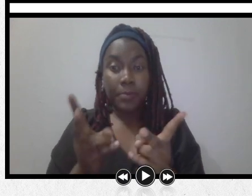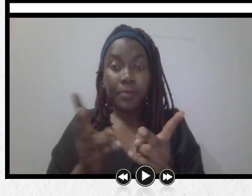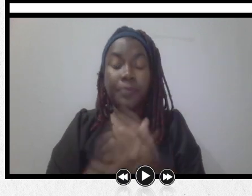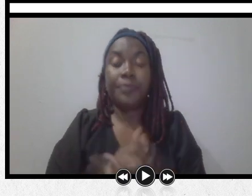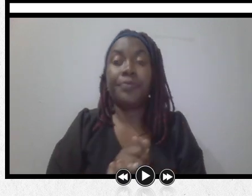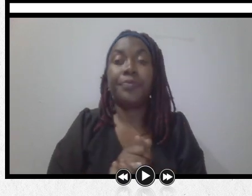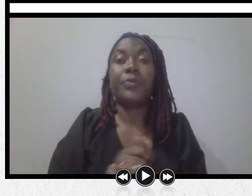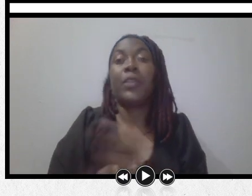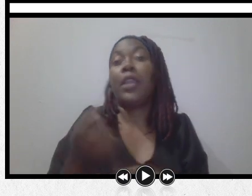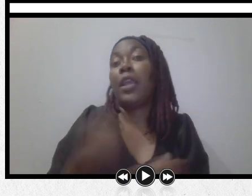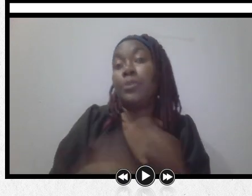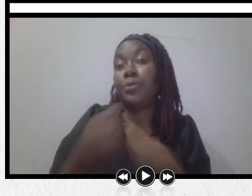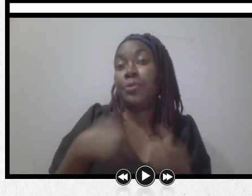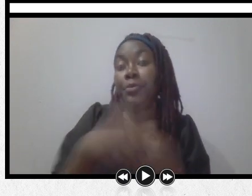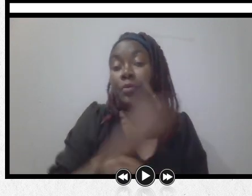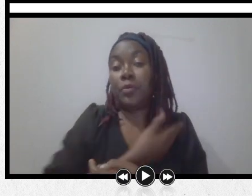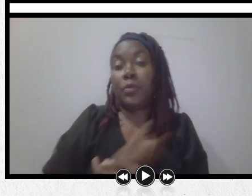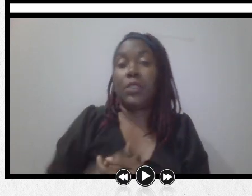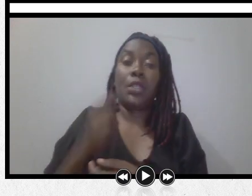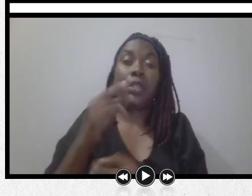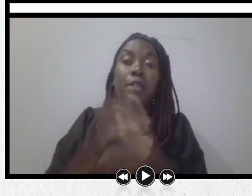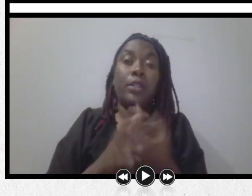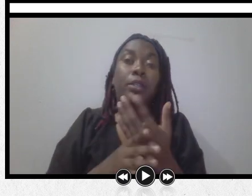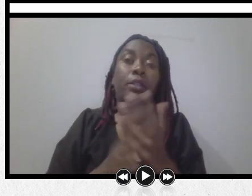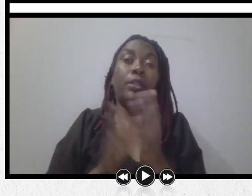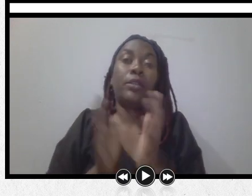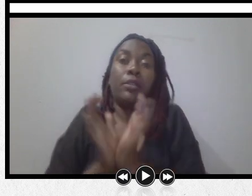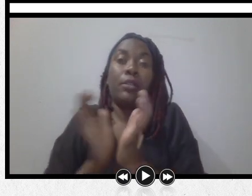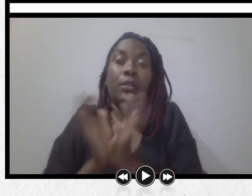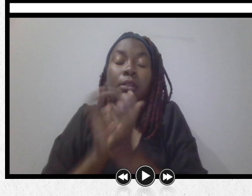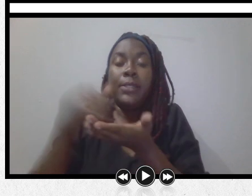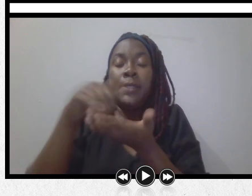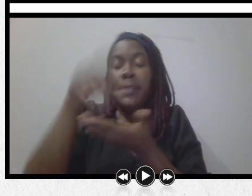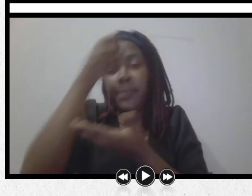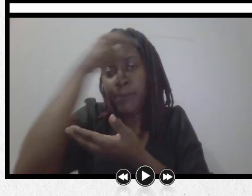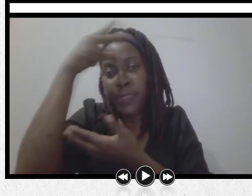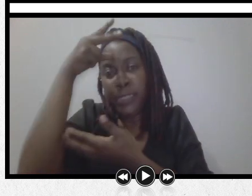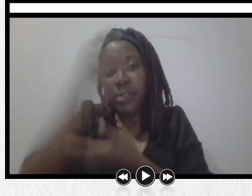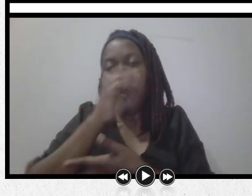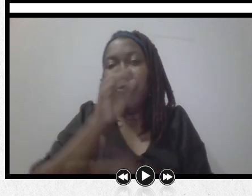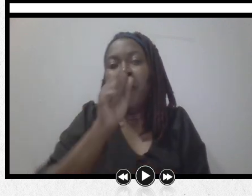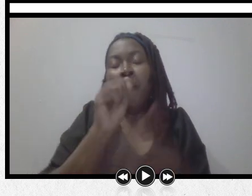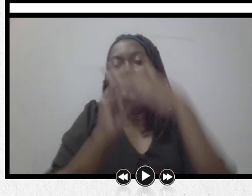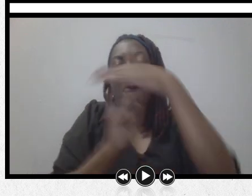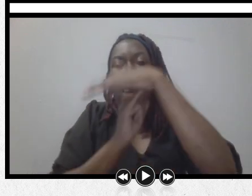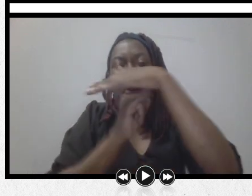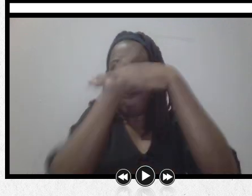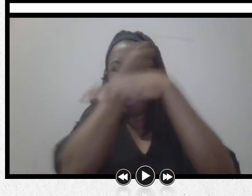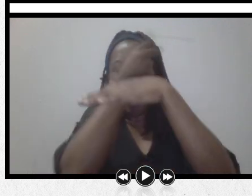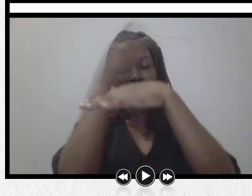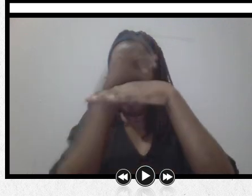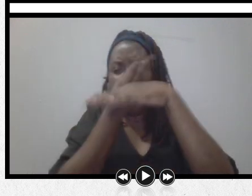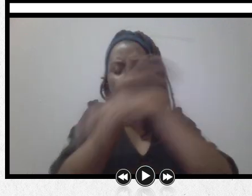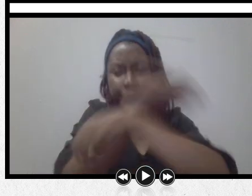própria administração pública, podendo criar um departamento, uma secretaria municipal, uma autarquia municipal, que é muito comum,